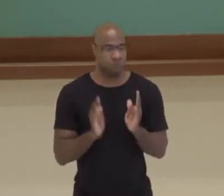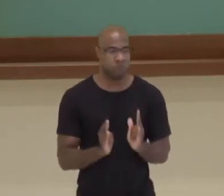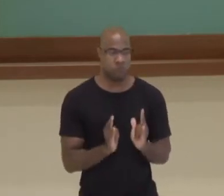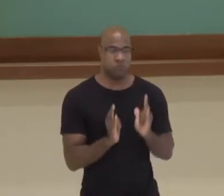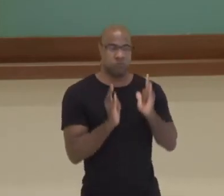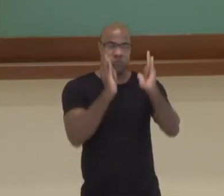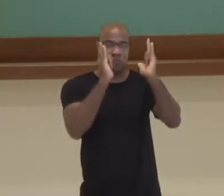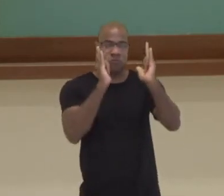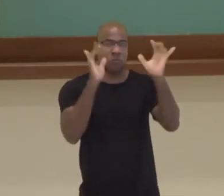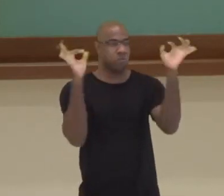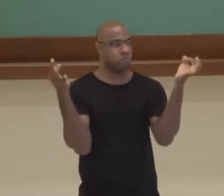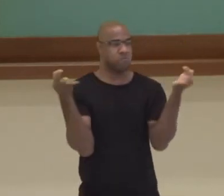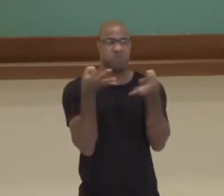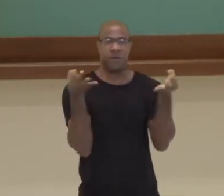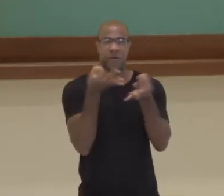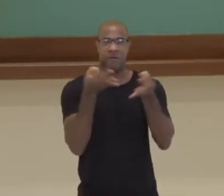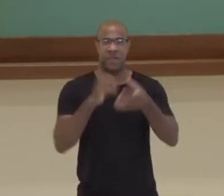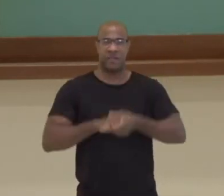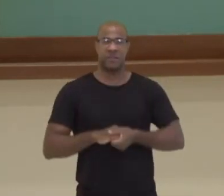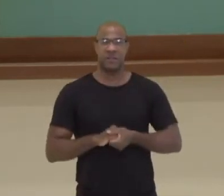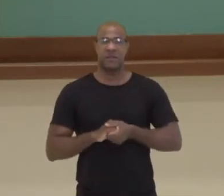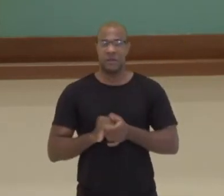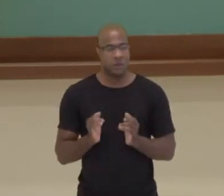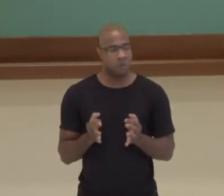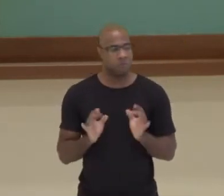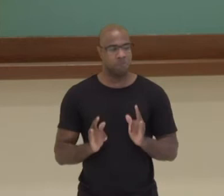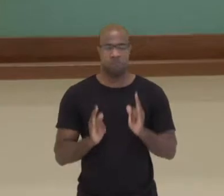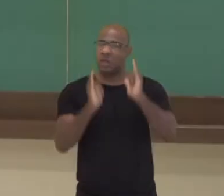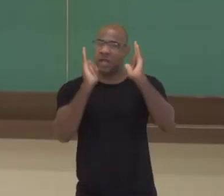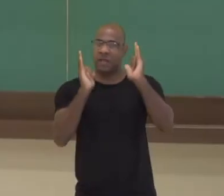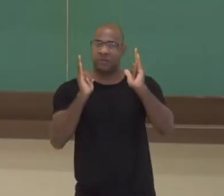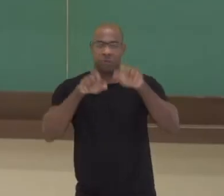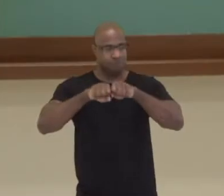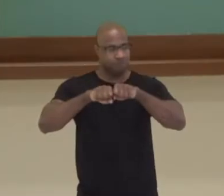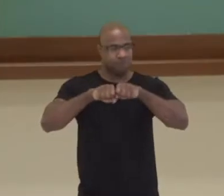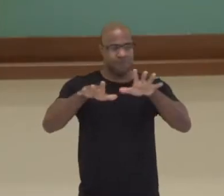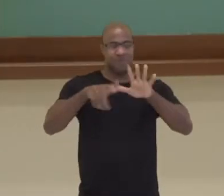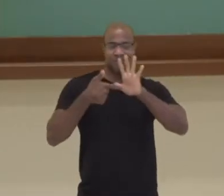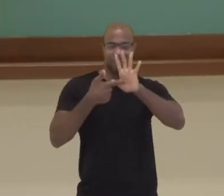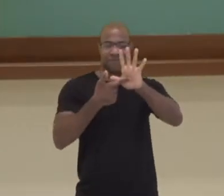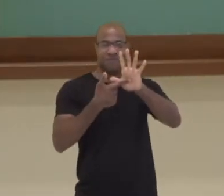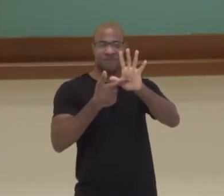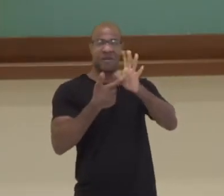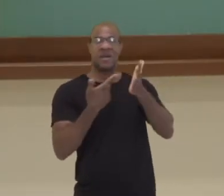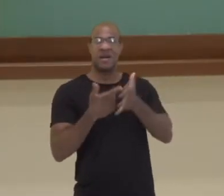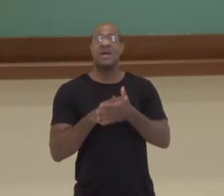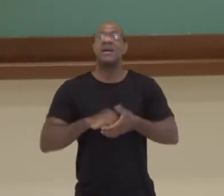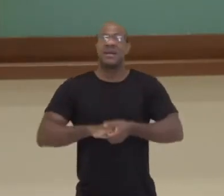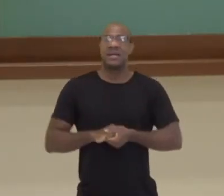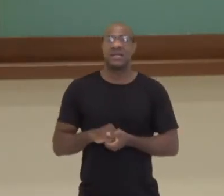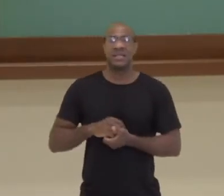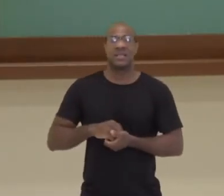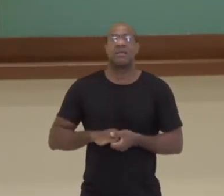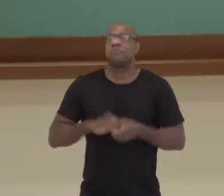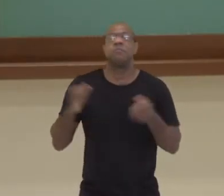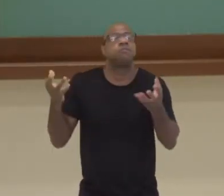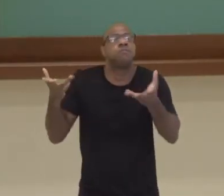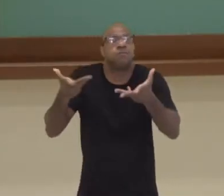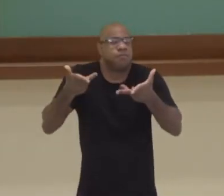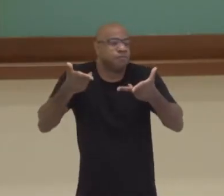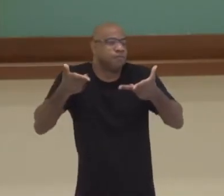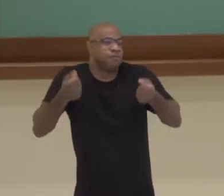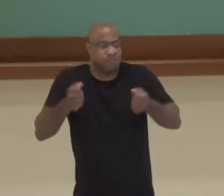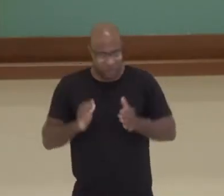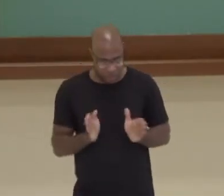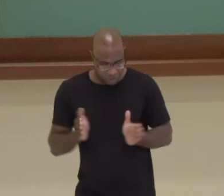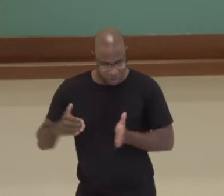ó, sensualmente lânguida, né? Se deita estirada no sinuoso contorno